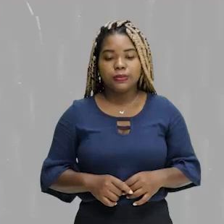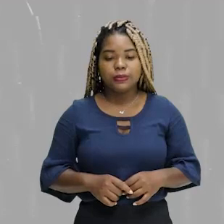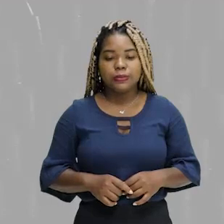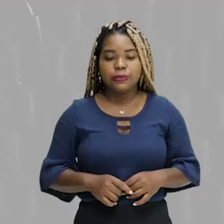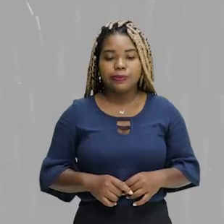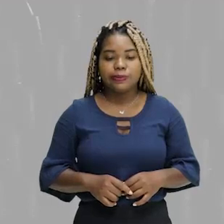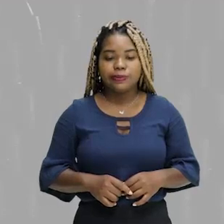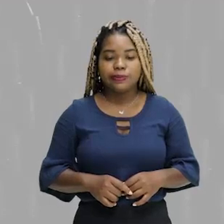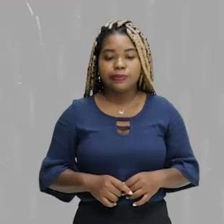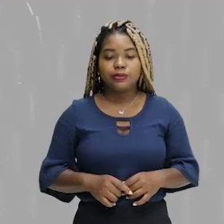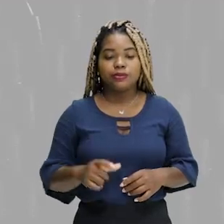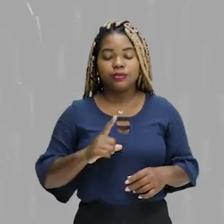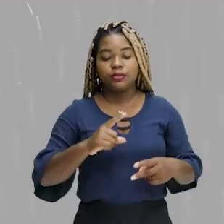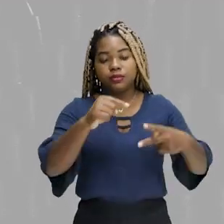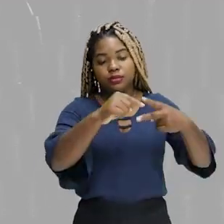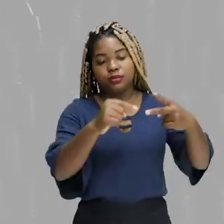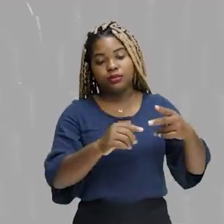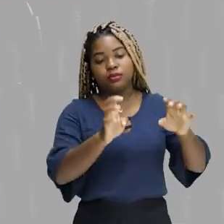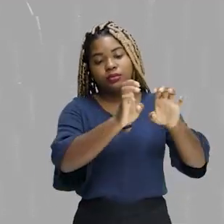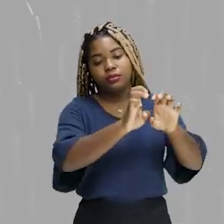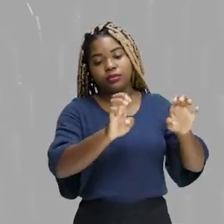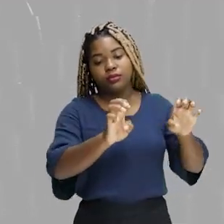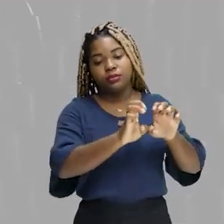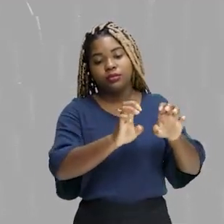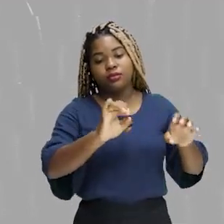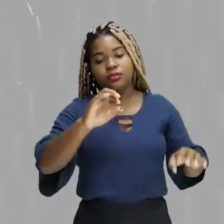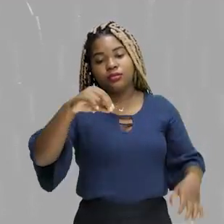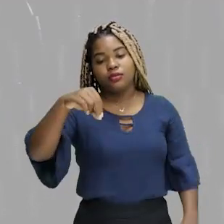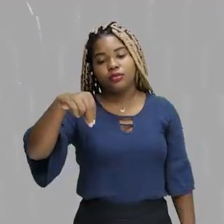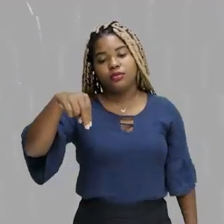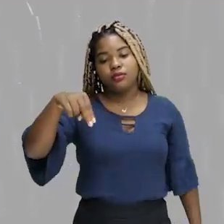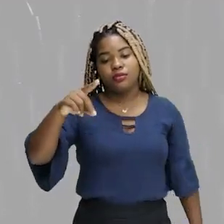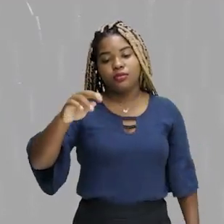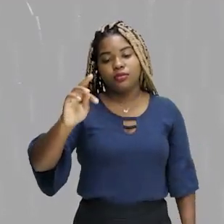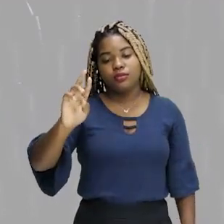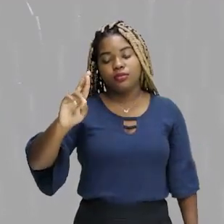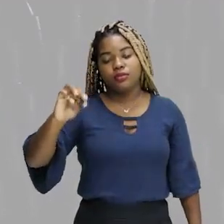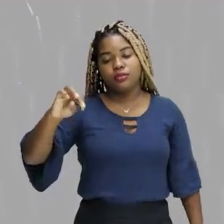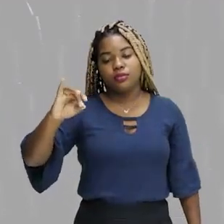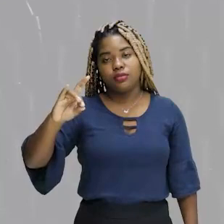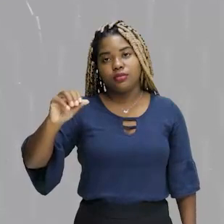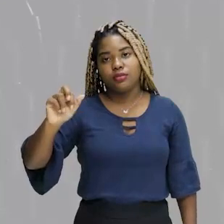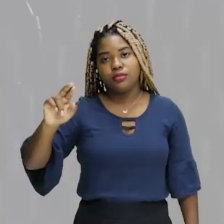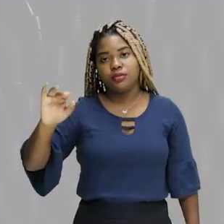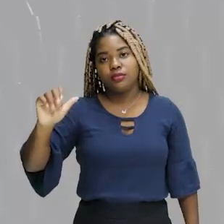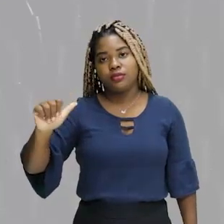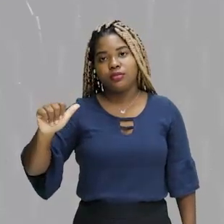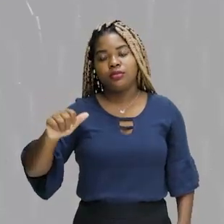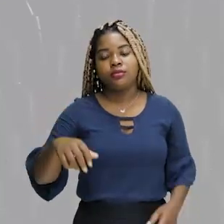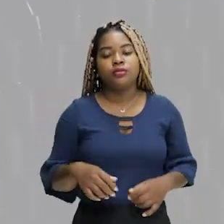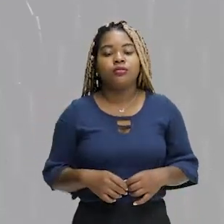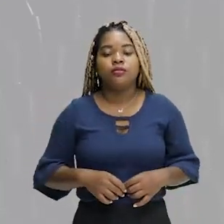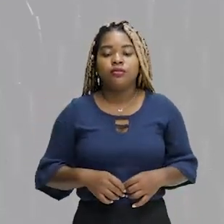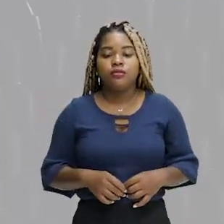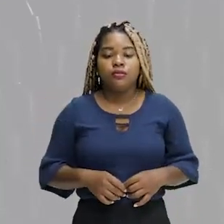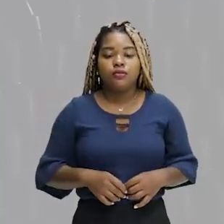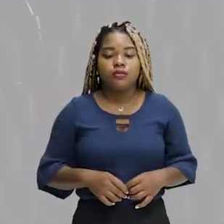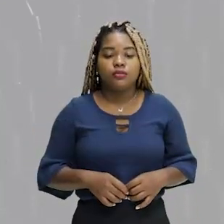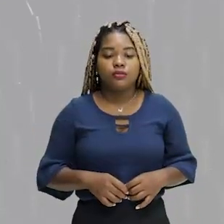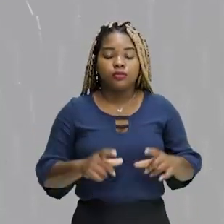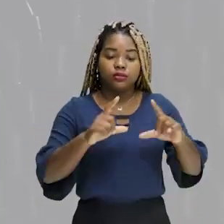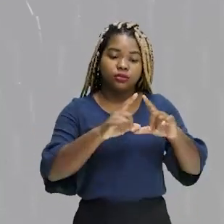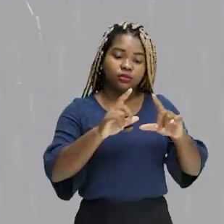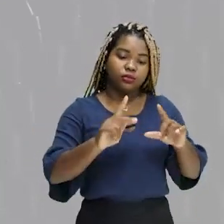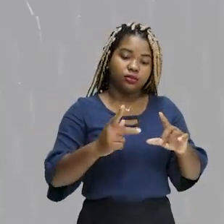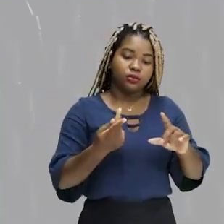Então, nós temos duas equações intermediárias que conhecemos os valores do ΔH. Com isso, nós vamos determinar o ΔH